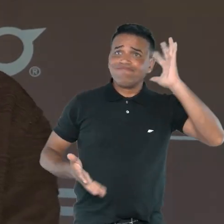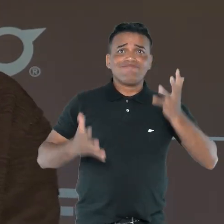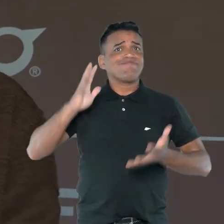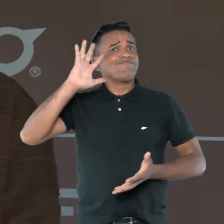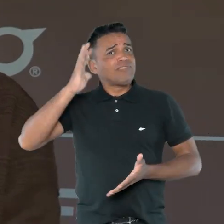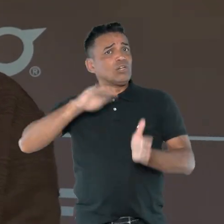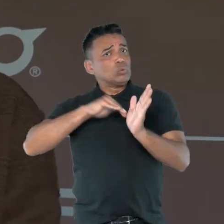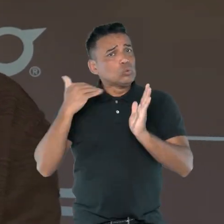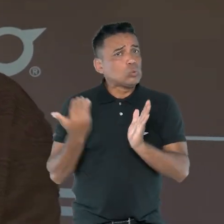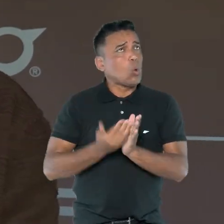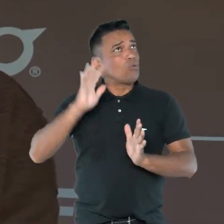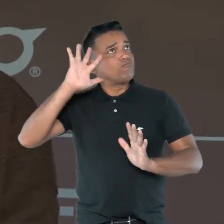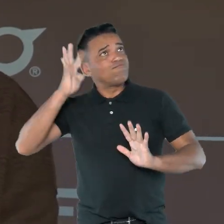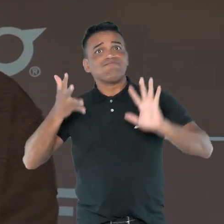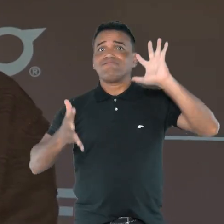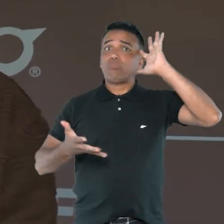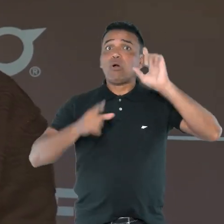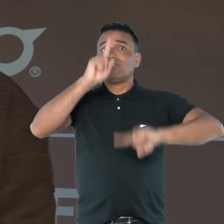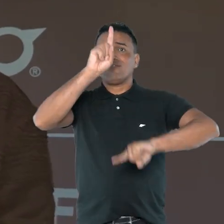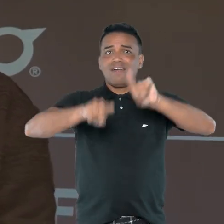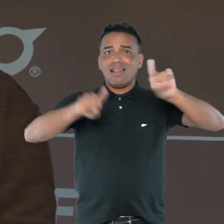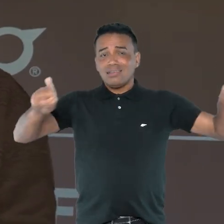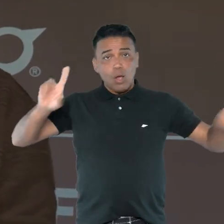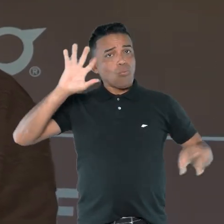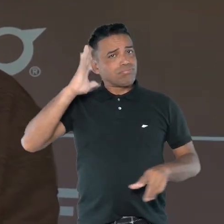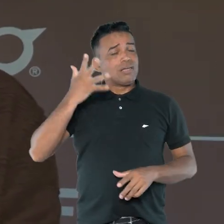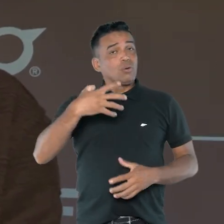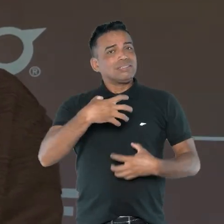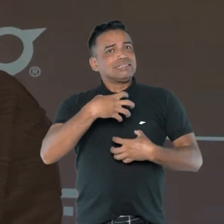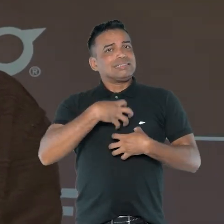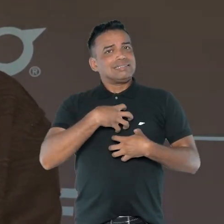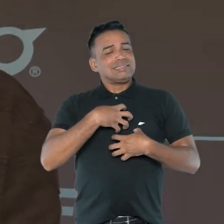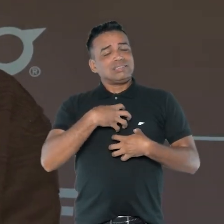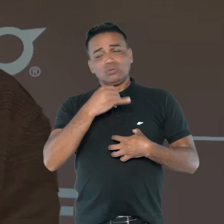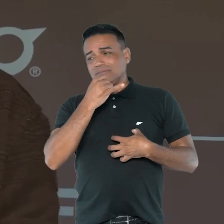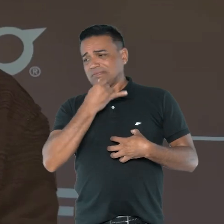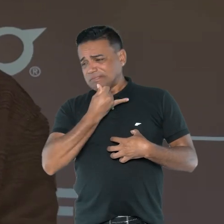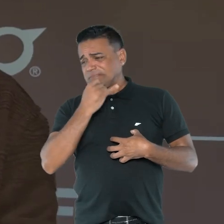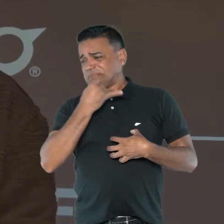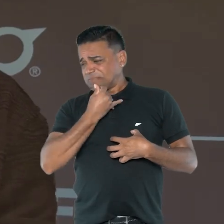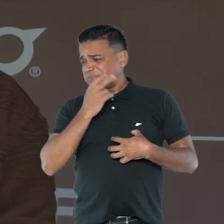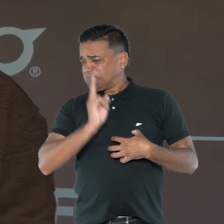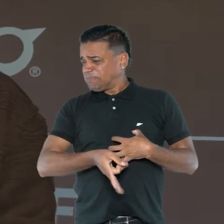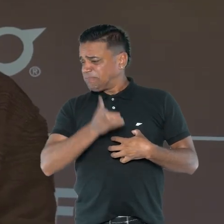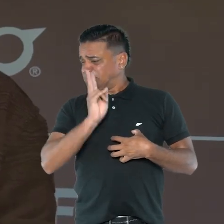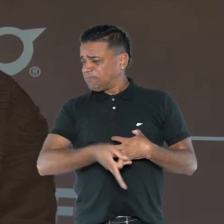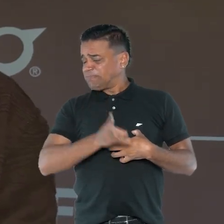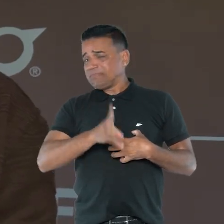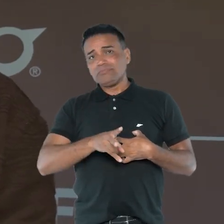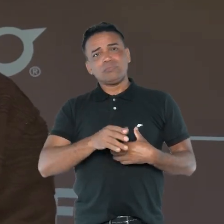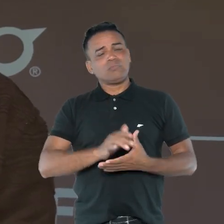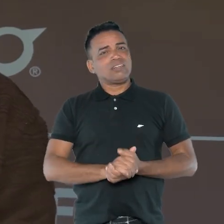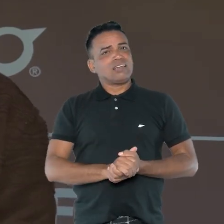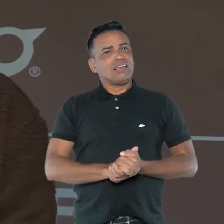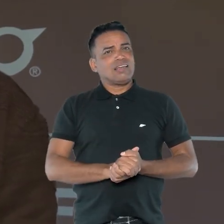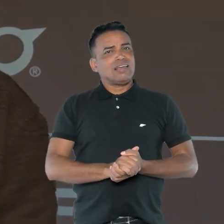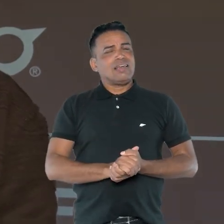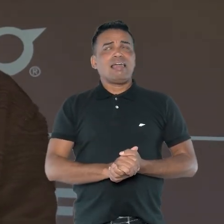as circunstâncias, e elas podem variar, eu me sinto infeliz sempre.